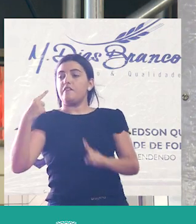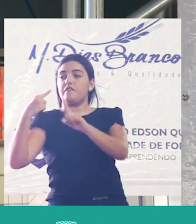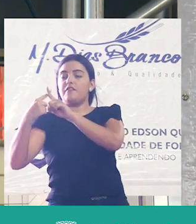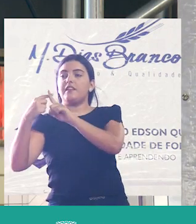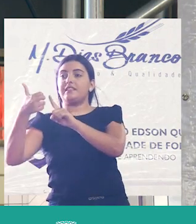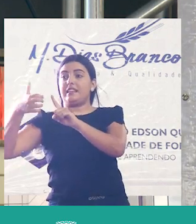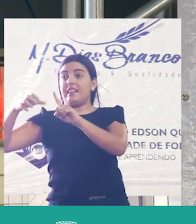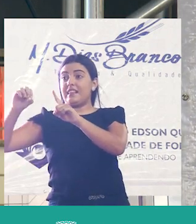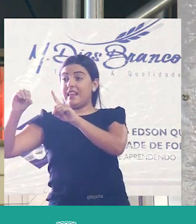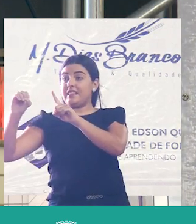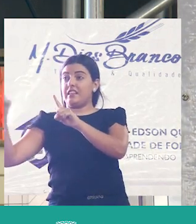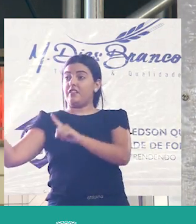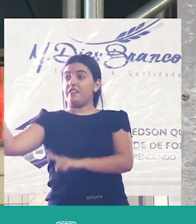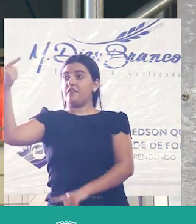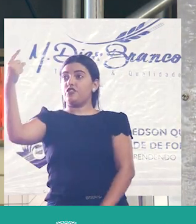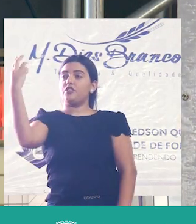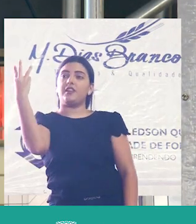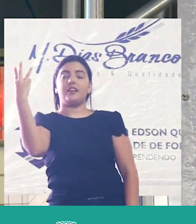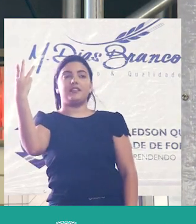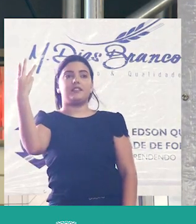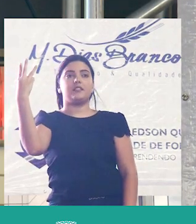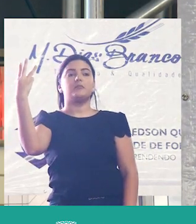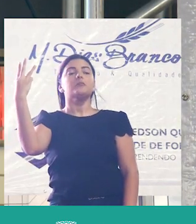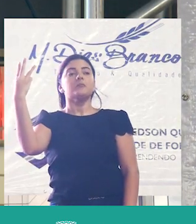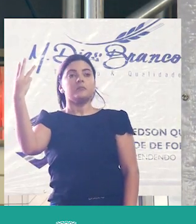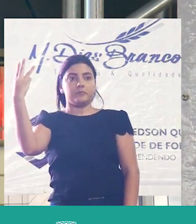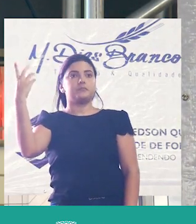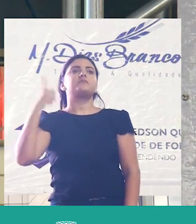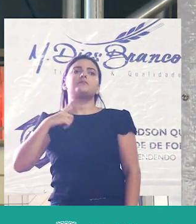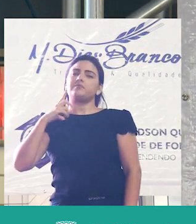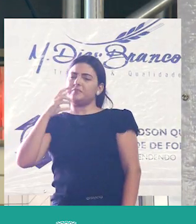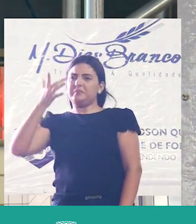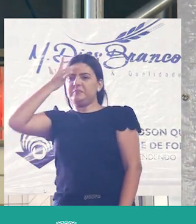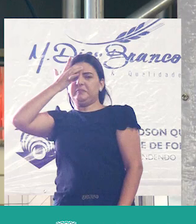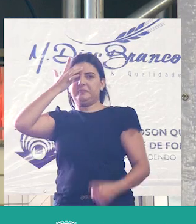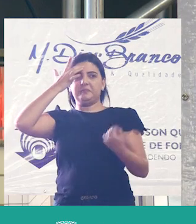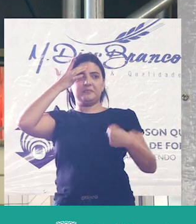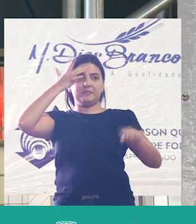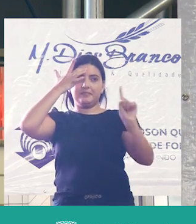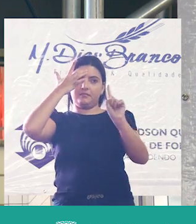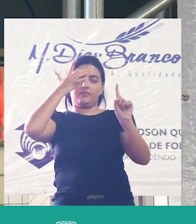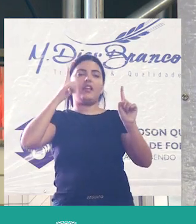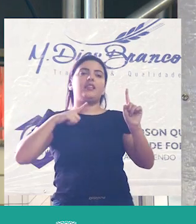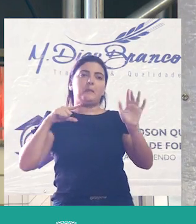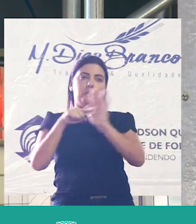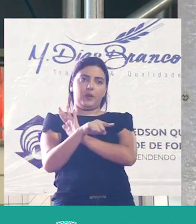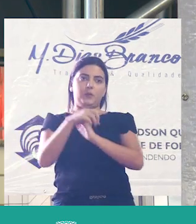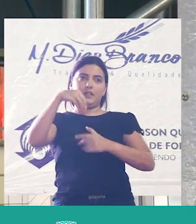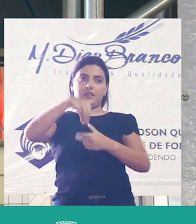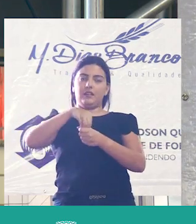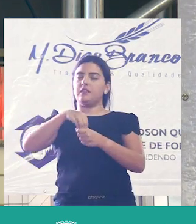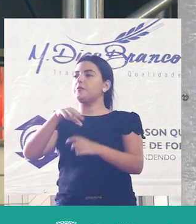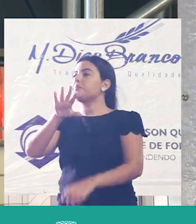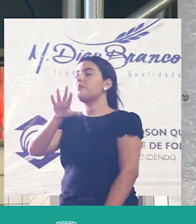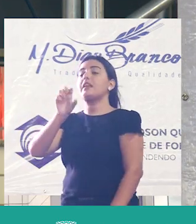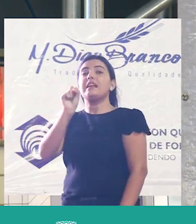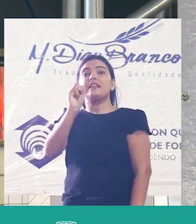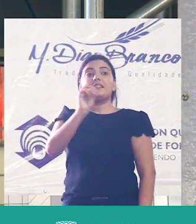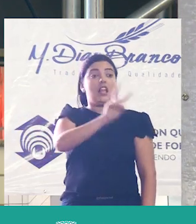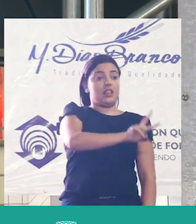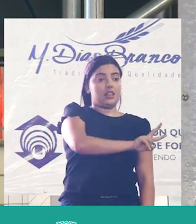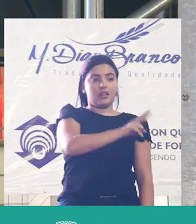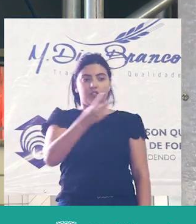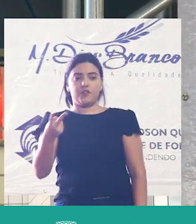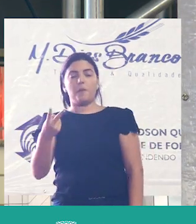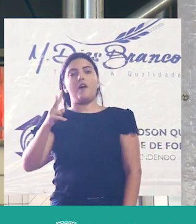elevado a 23 moléculas. Esse número também é dado, não precisa decorar. E se você quiser transformar mol